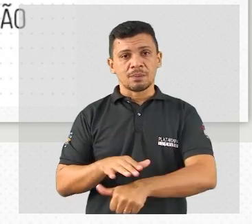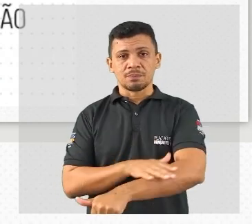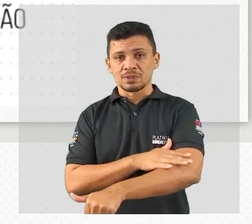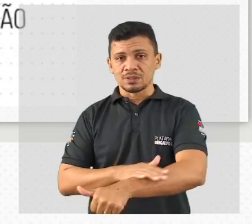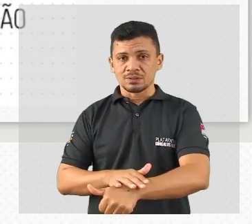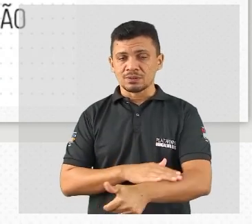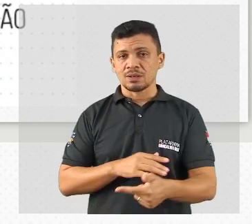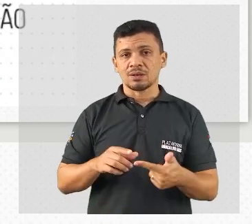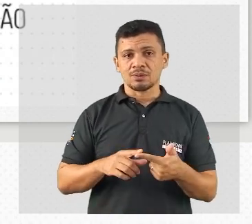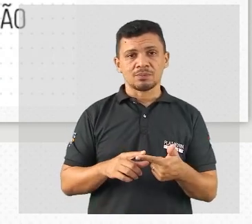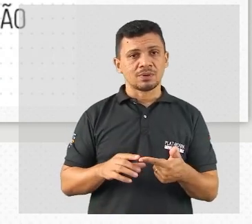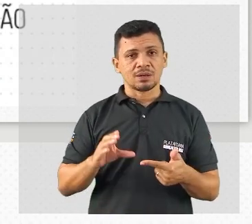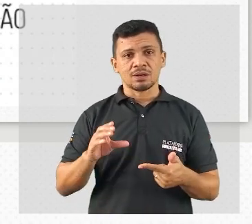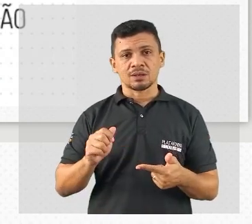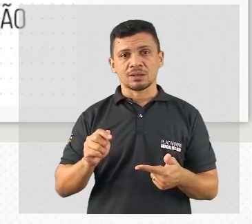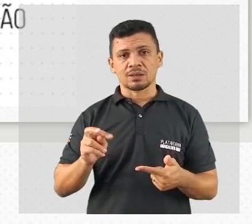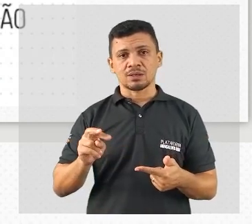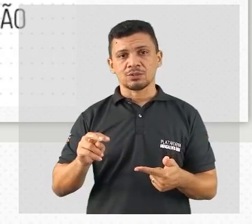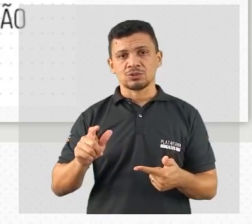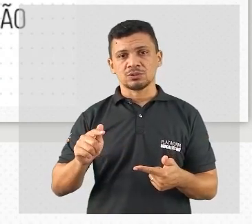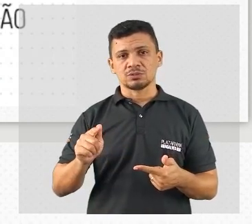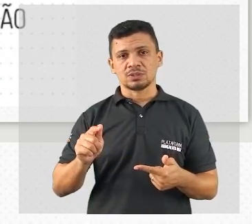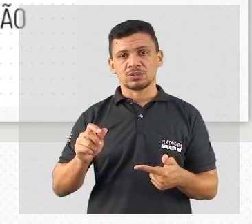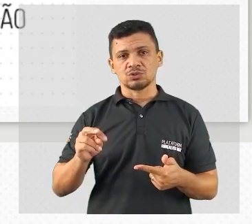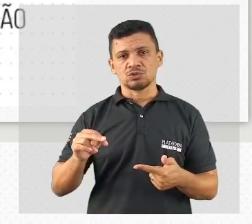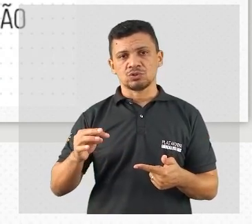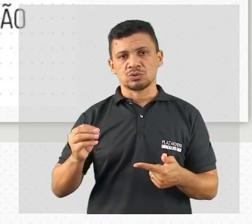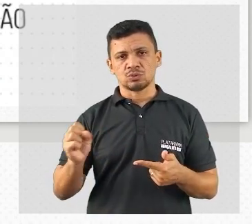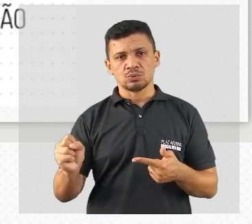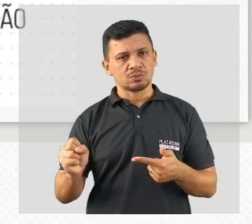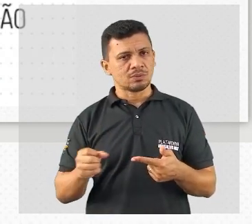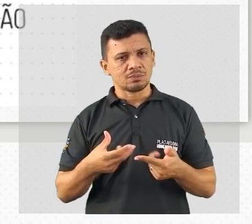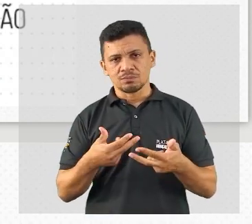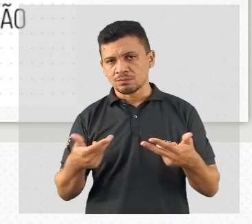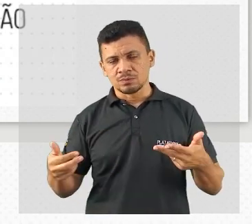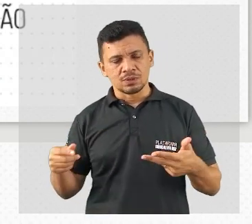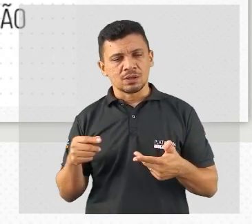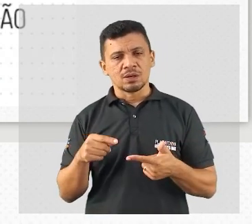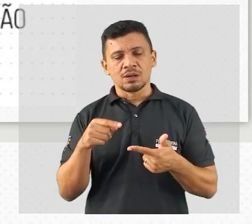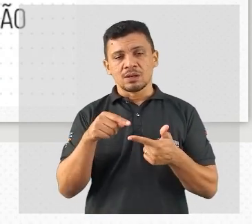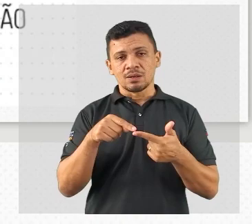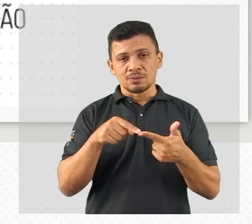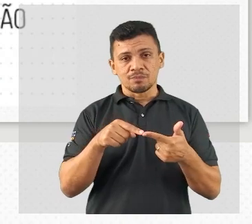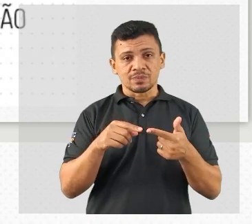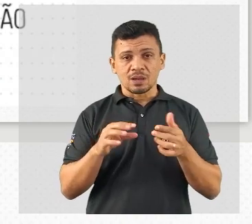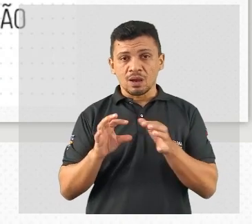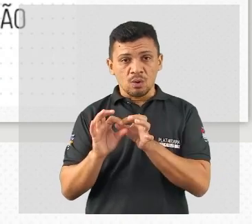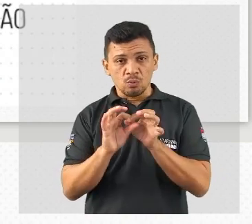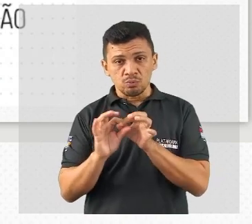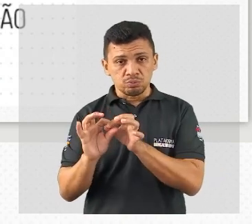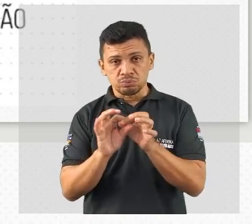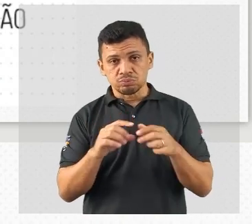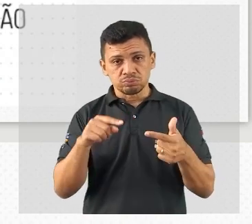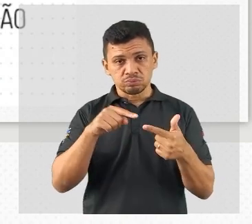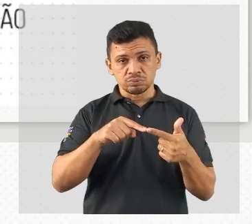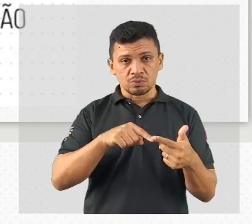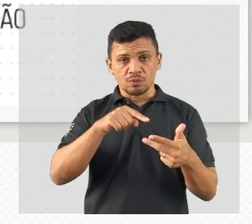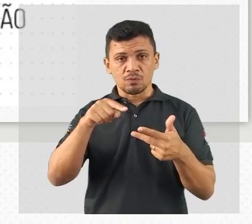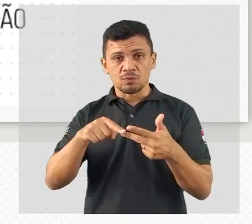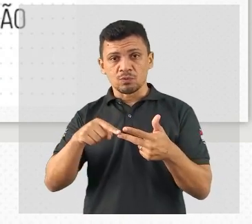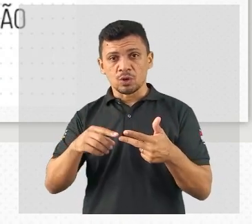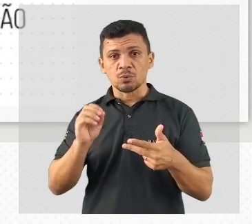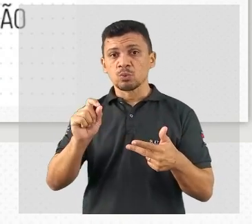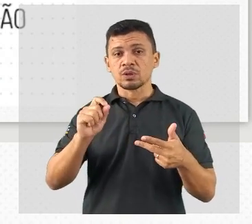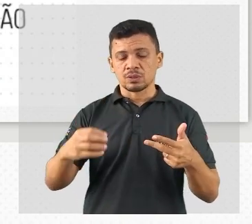tecido cartilaginoso e assim sucessivamente, tá? A união desses tecidos, por sua vez, elas formam os órgãos, tá?